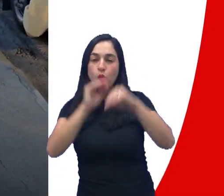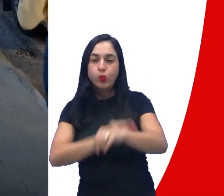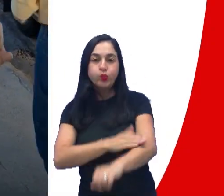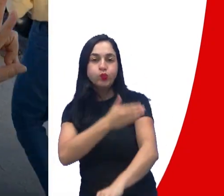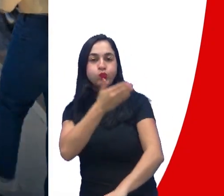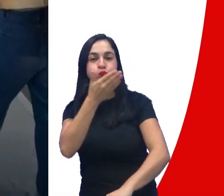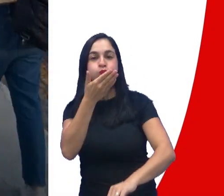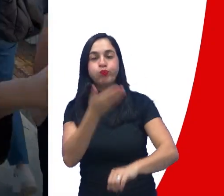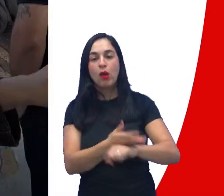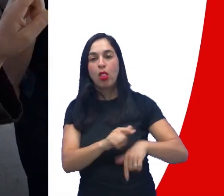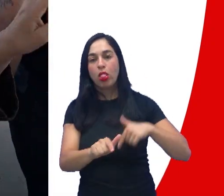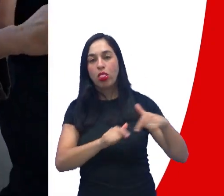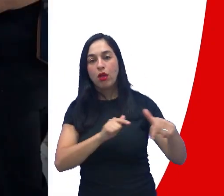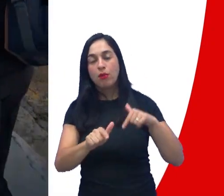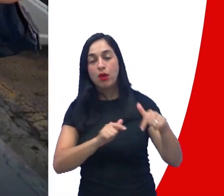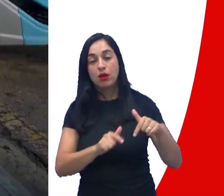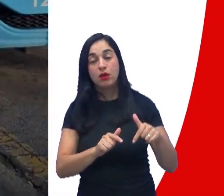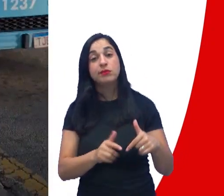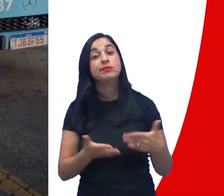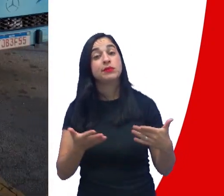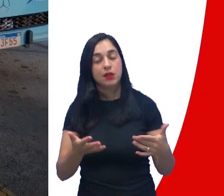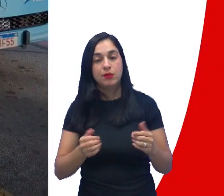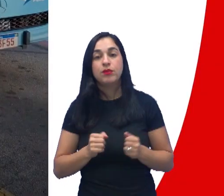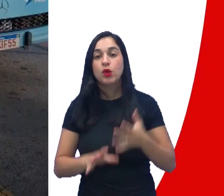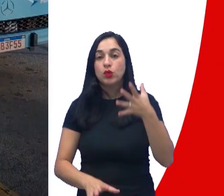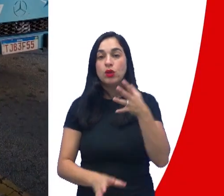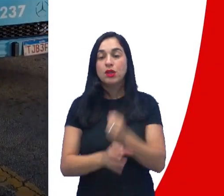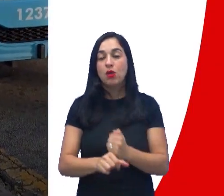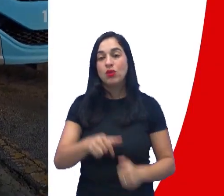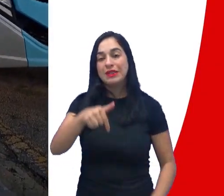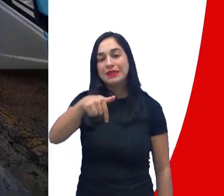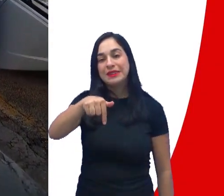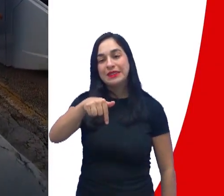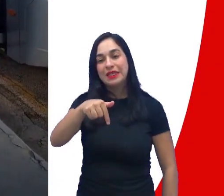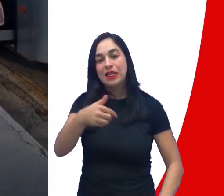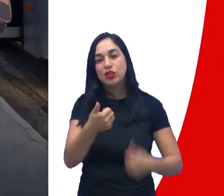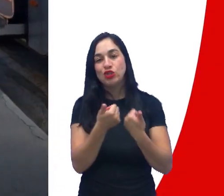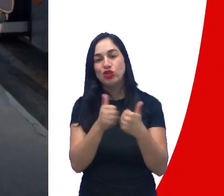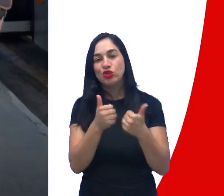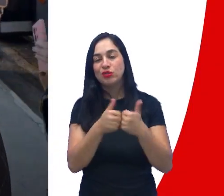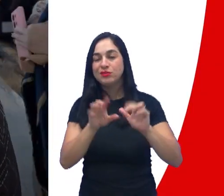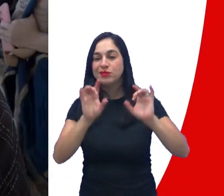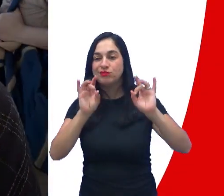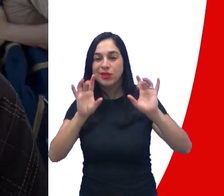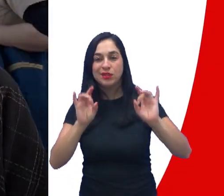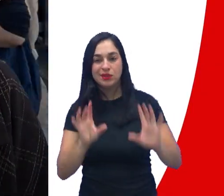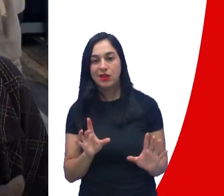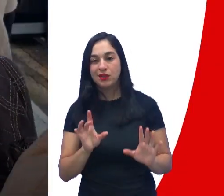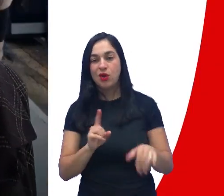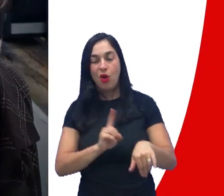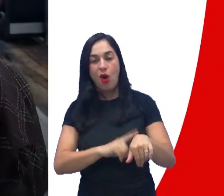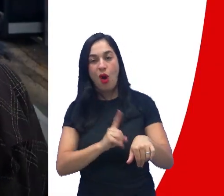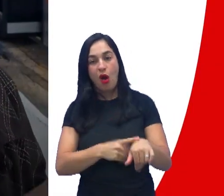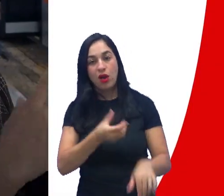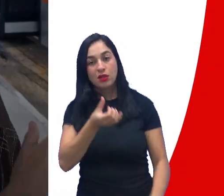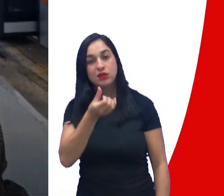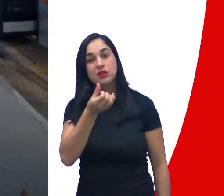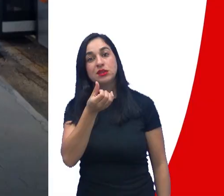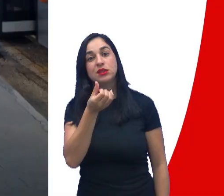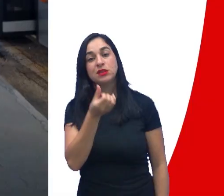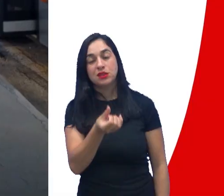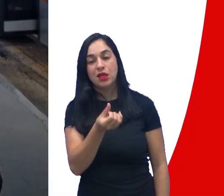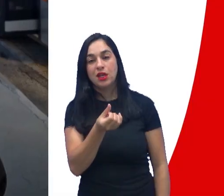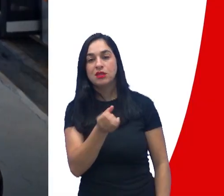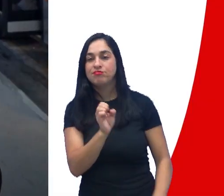já passaram 7 ônibus especiais. Estão entrando agora. Eles saem 6 horas e só saem depois de